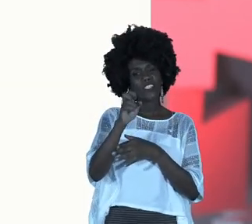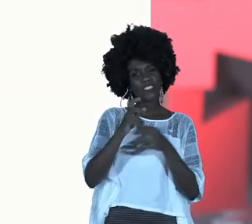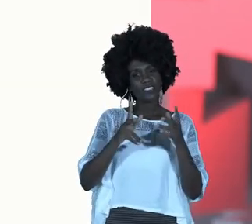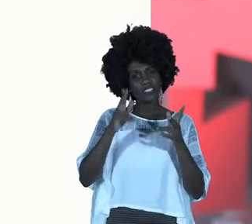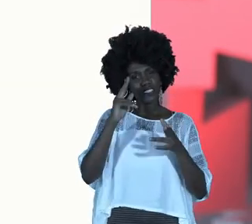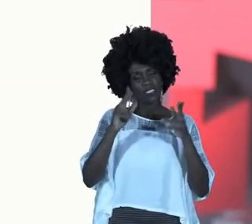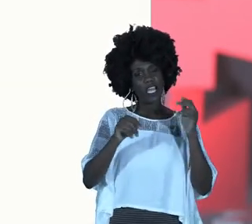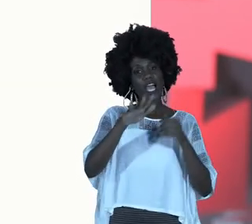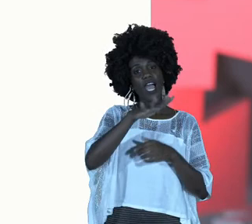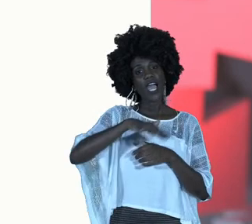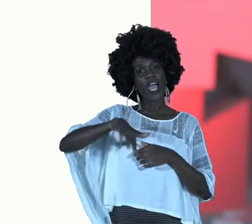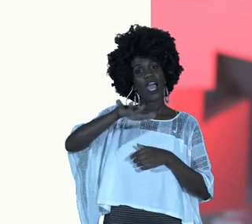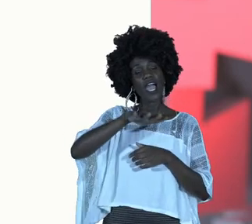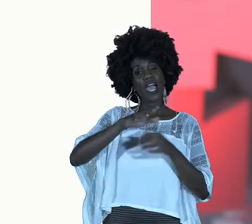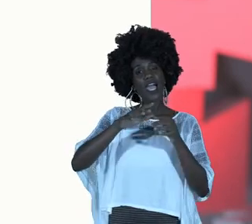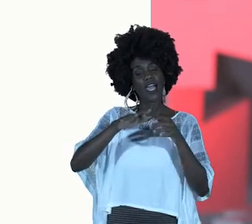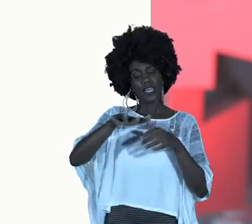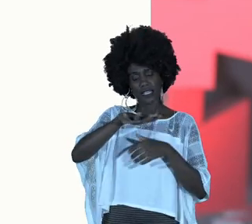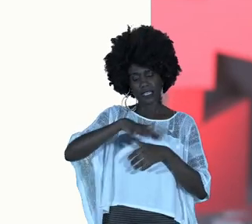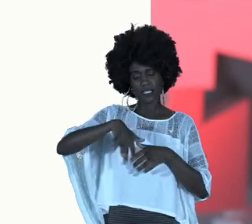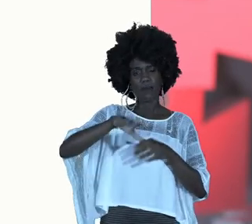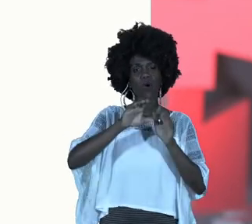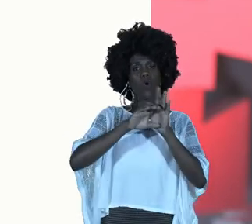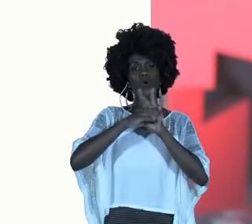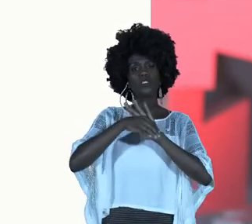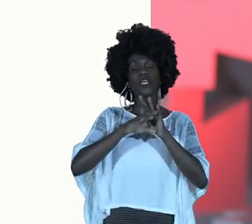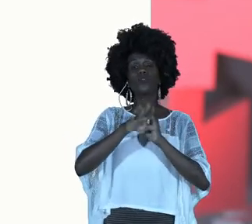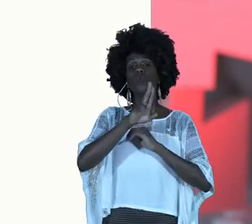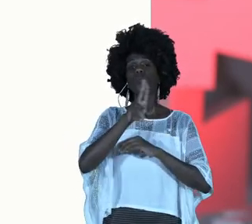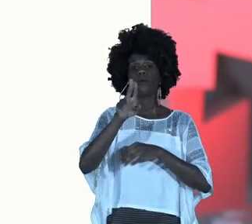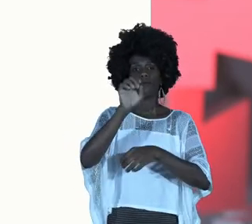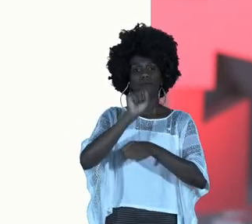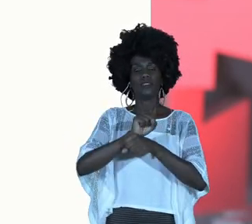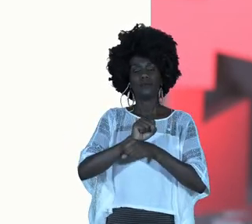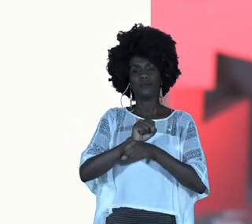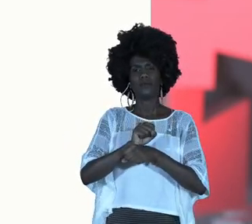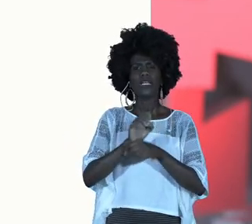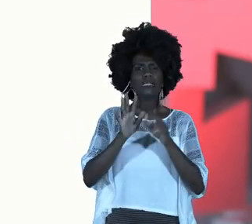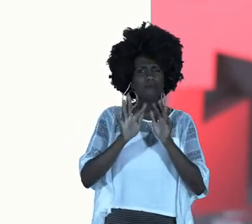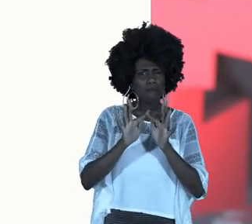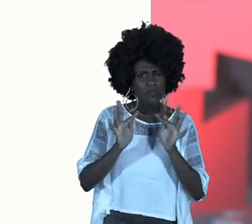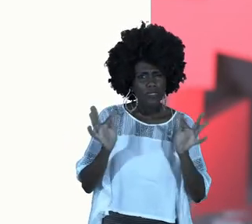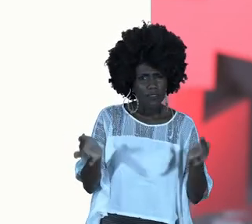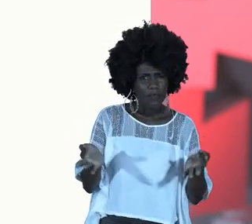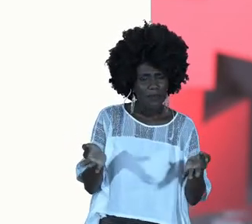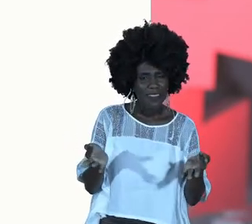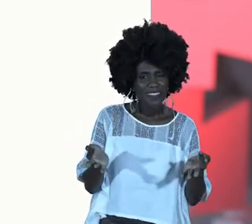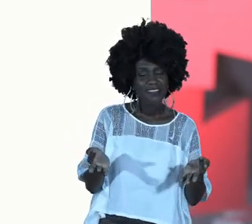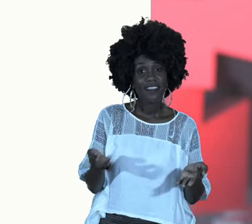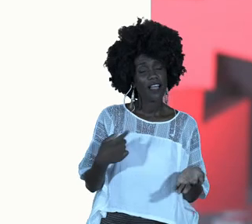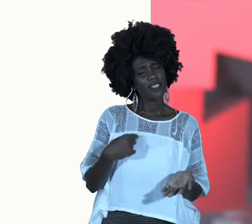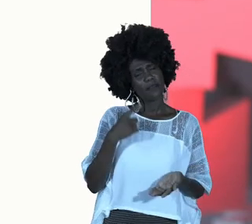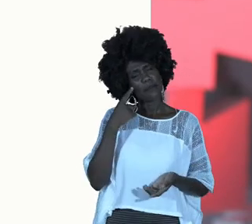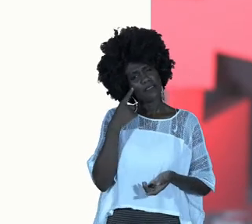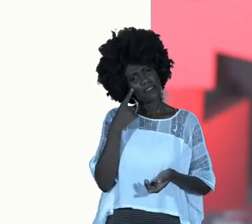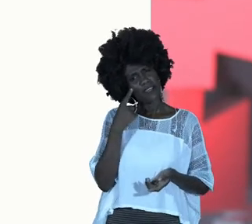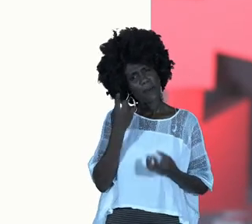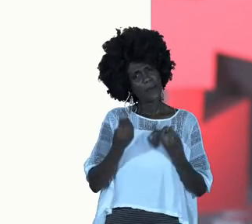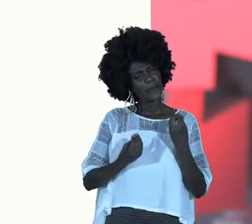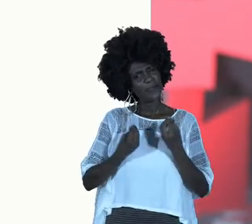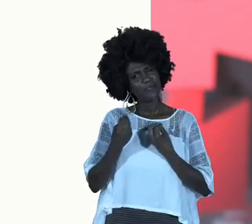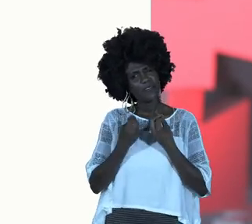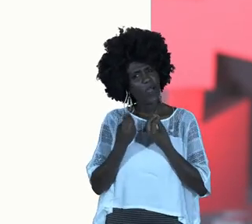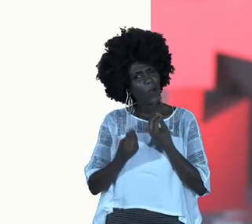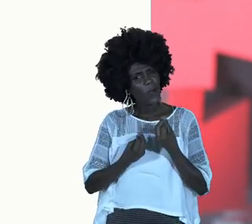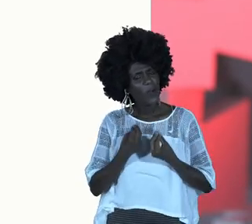Conceito espacial, espera, o nome do trabalho. Tão simples, né? Que a gente fica se perguntando, poxa,